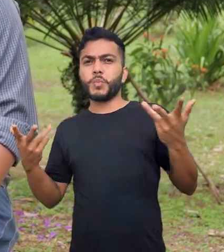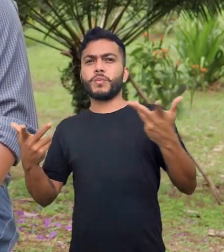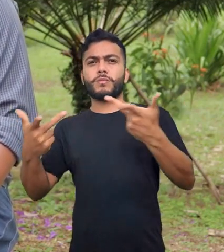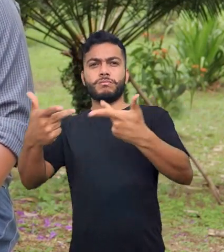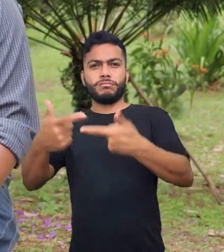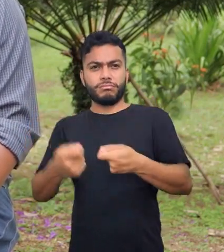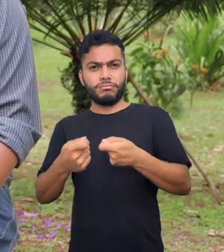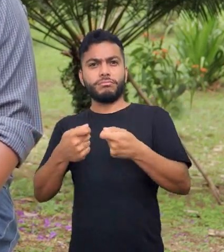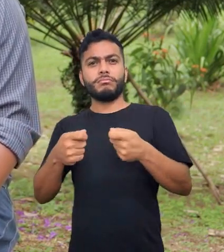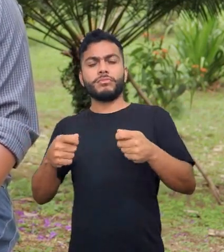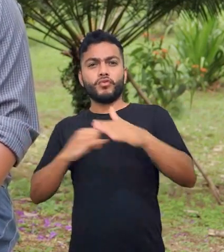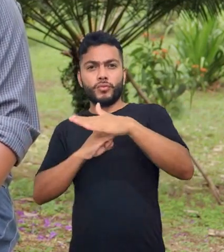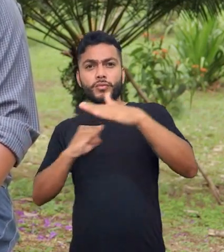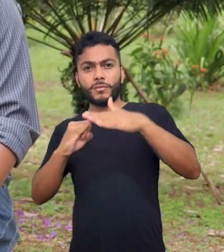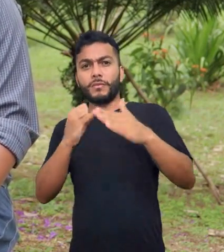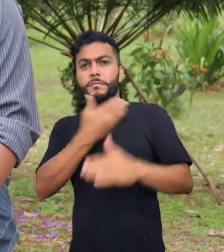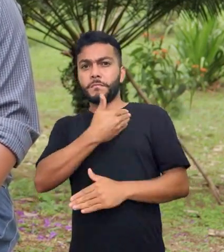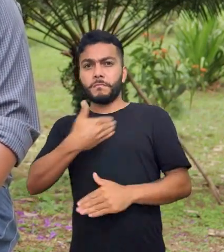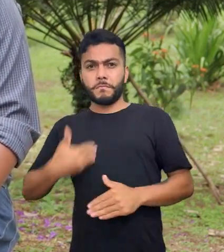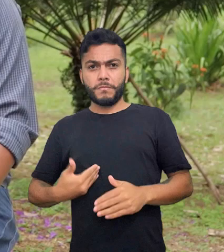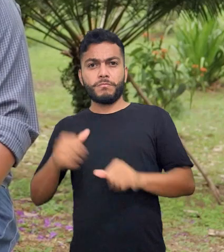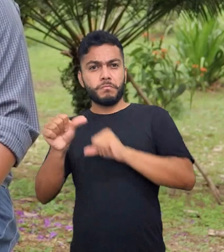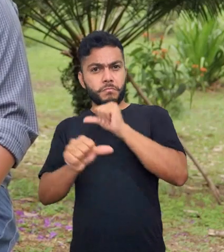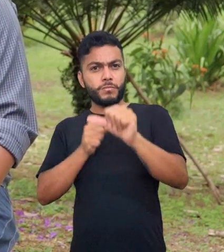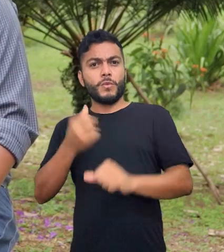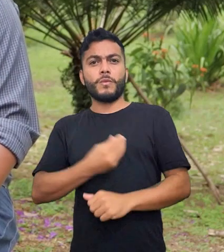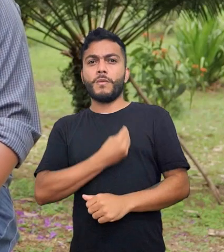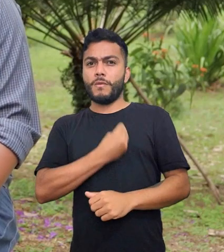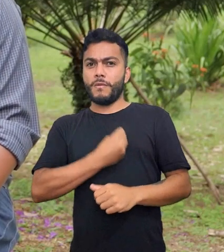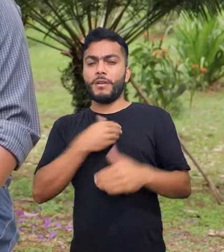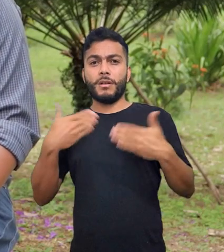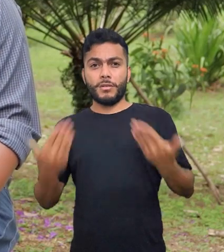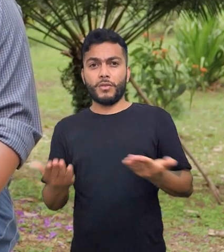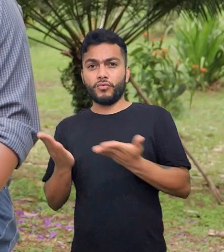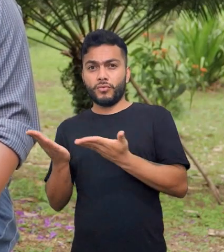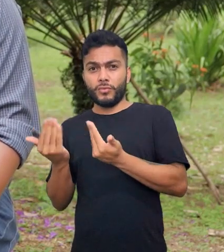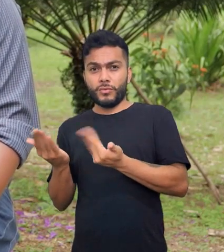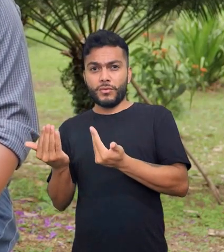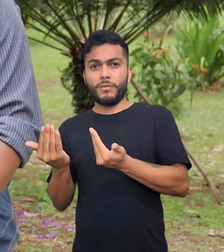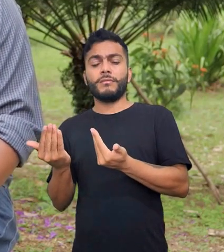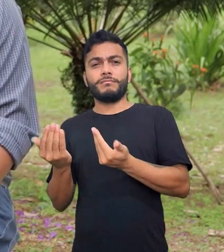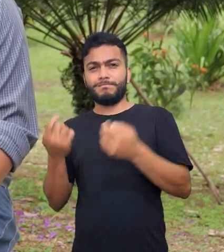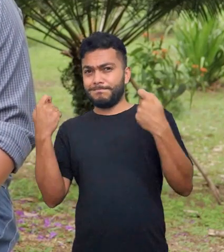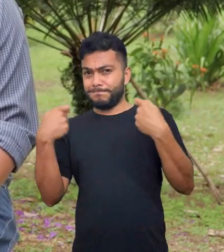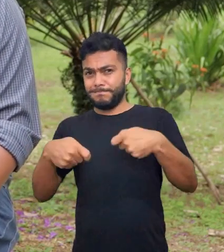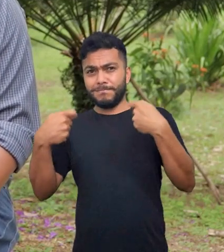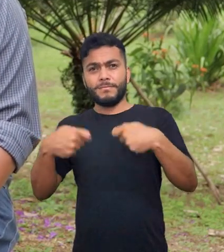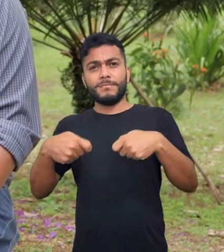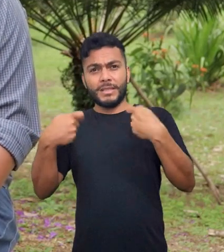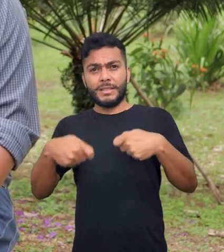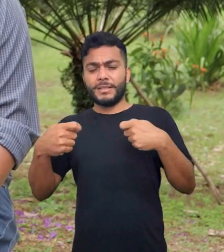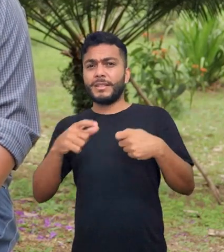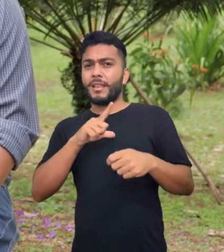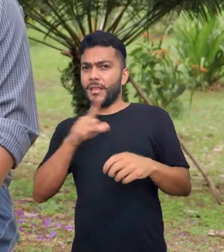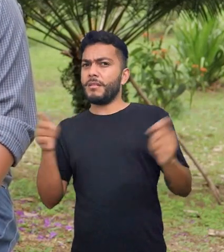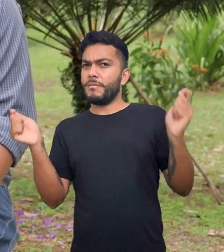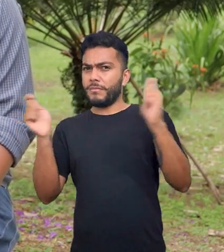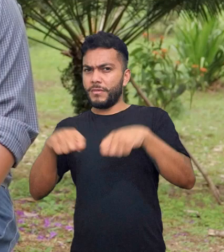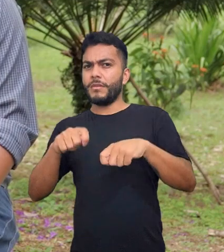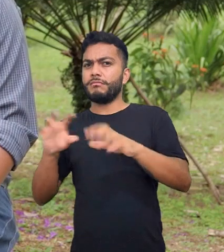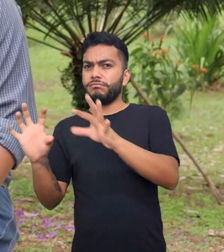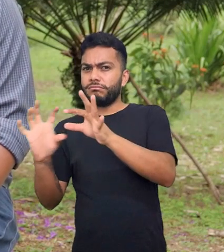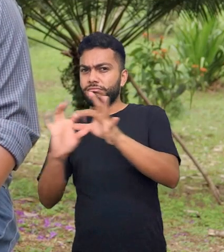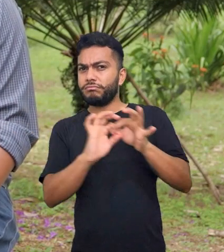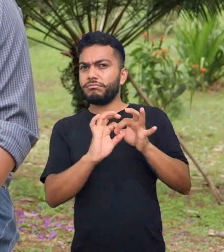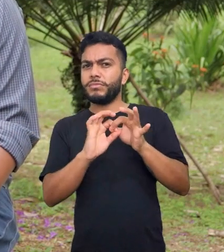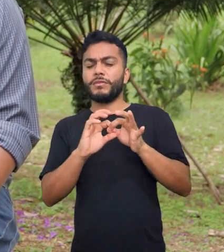com qualidade em instituições públicas que transformam vidas, né? Então, a nossa juventude precisa ter essa possibilidade